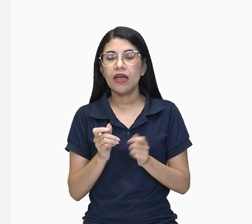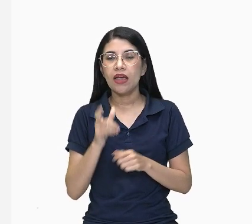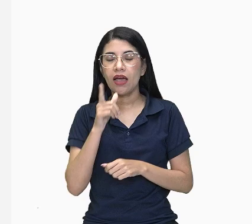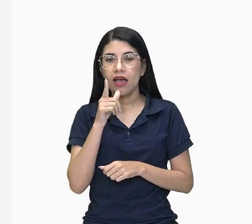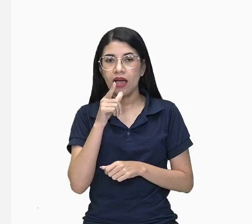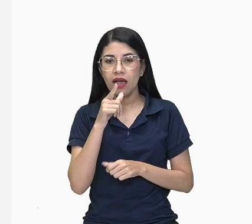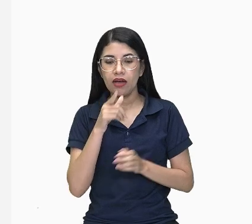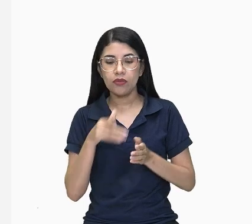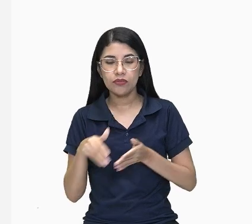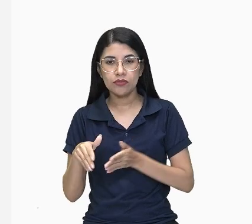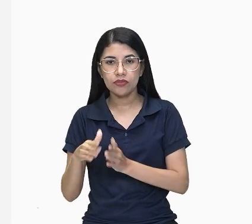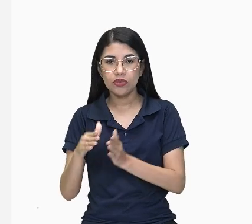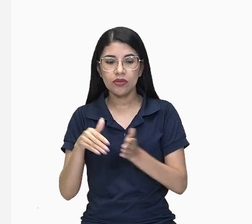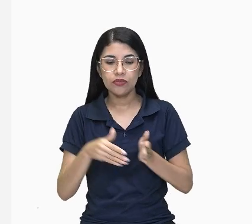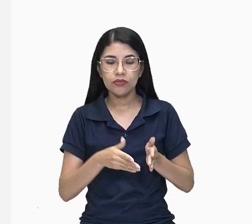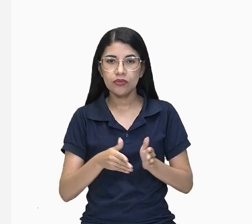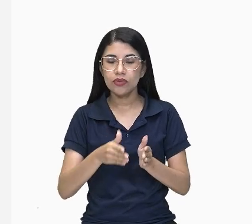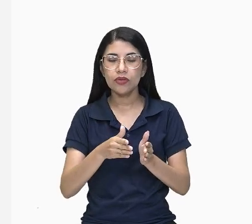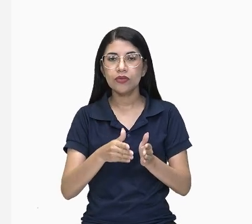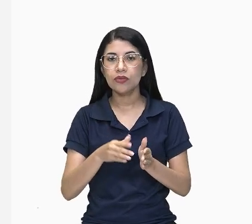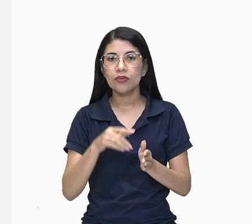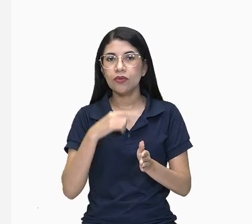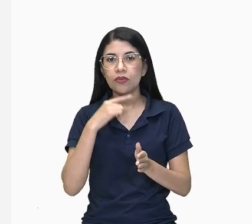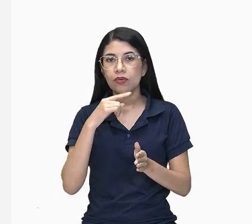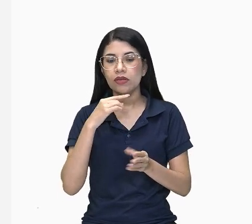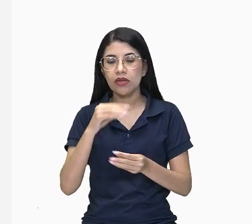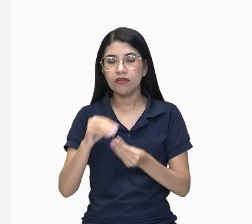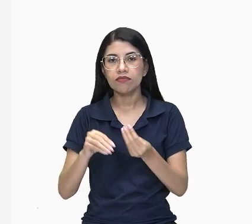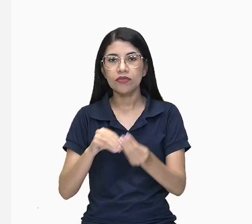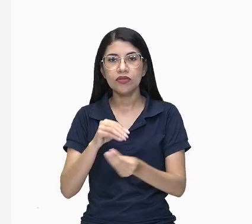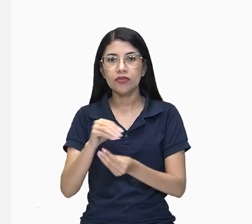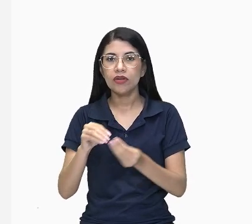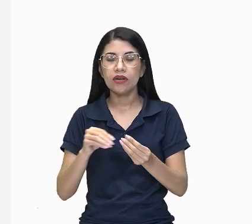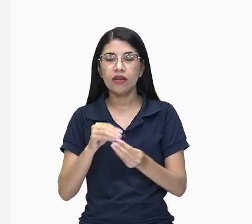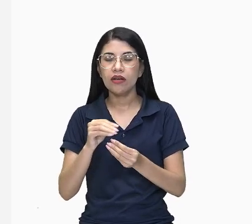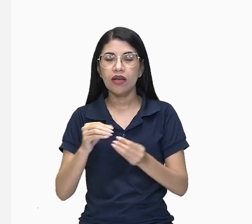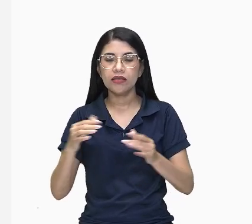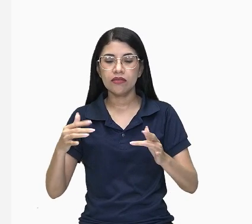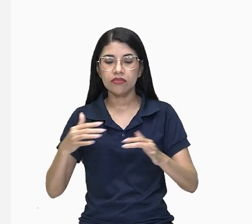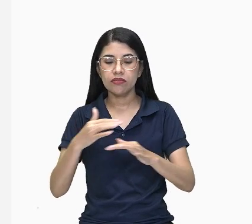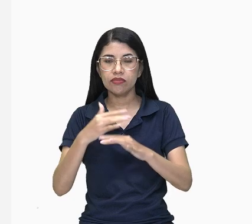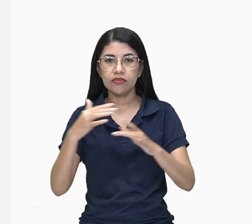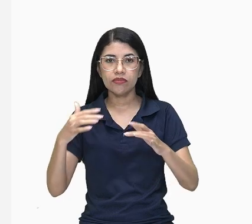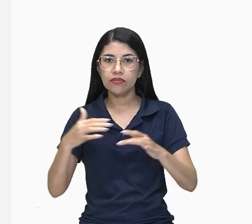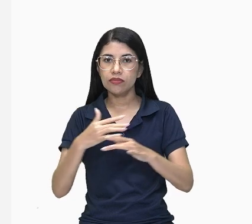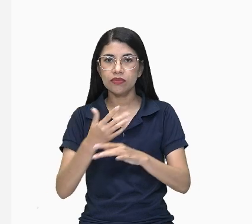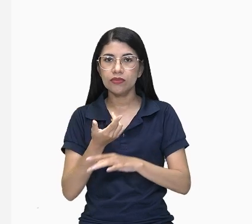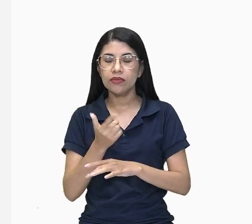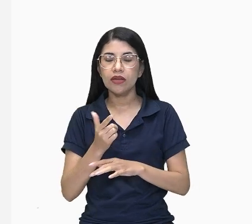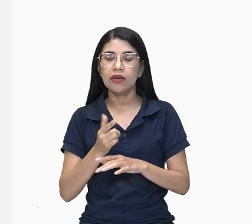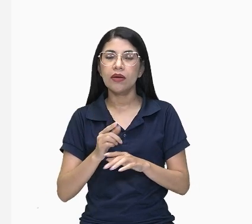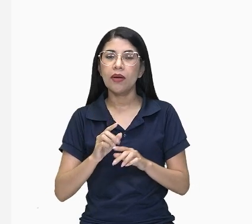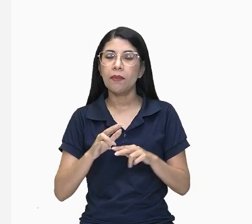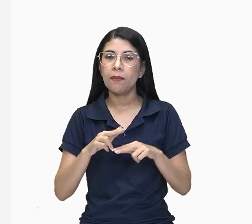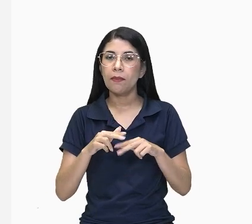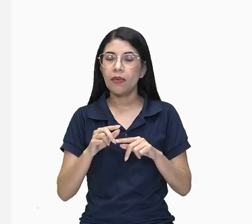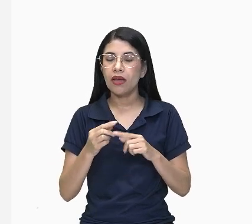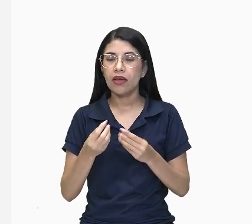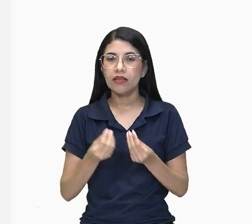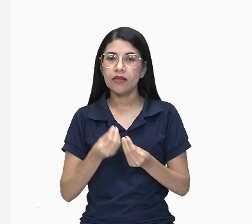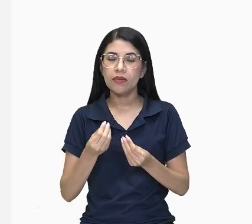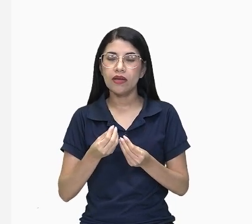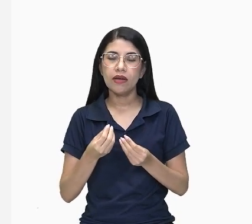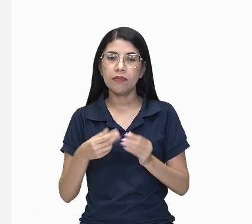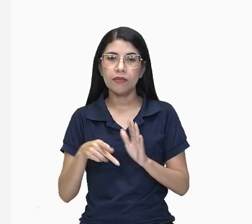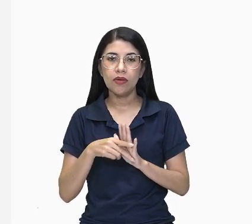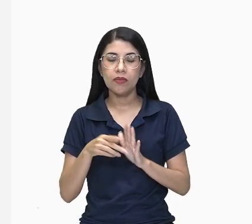águas desses rios, elas não se misturem. E aí, esse espetáculo da natureza, a